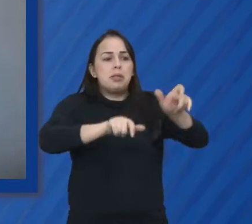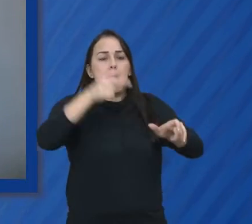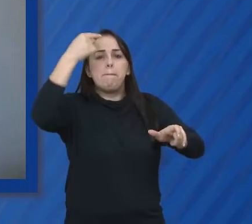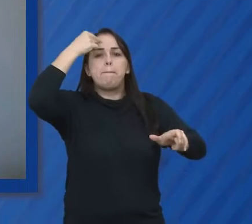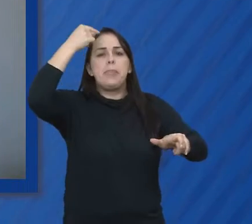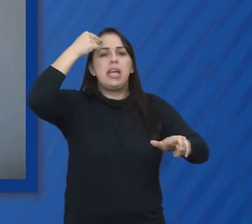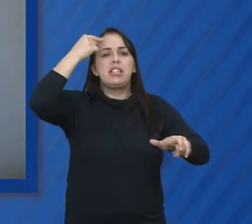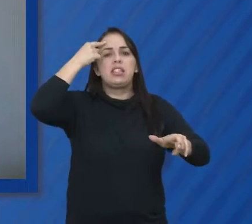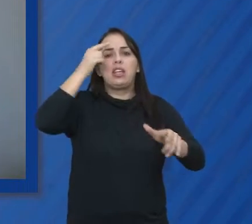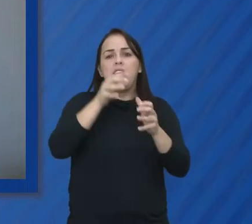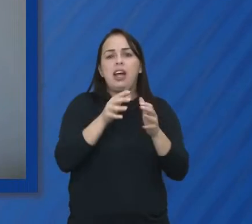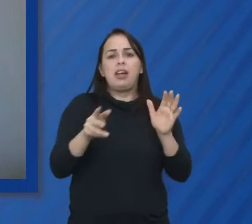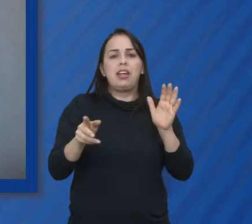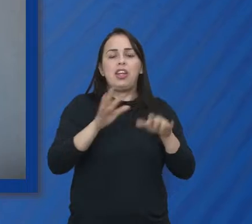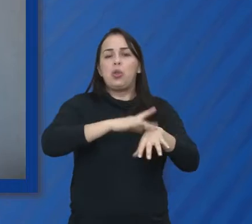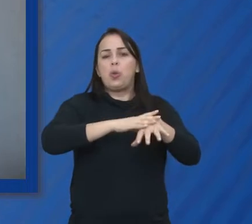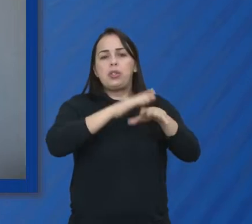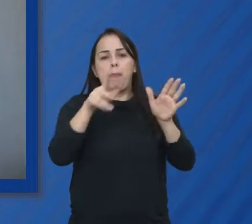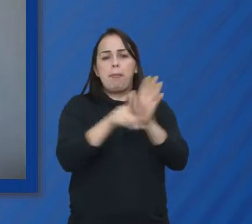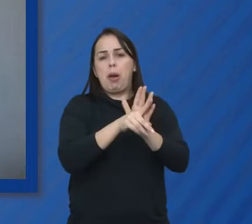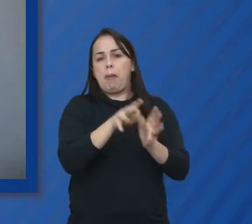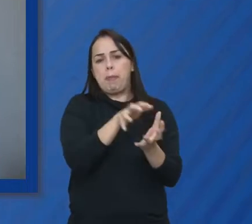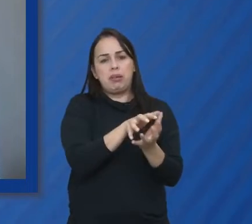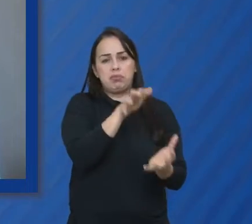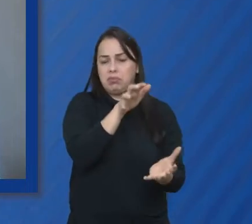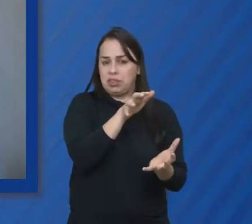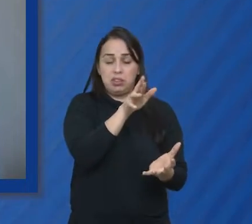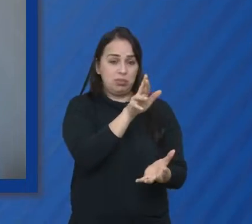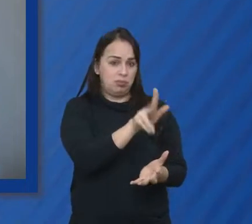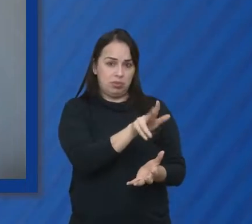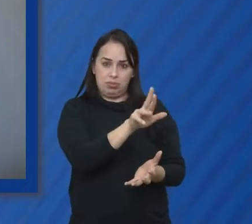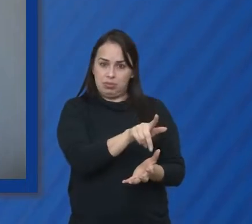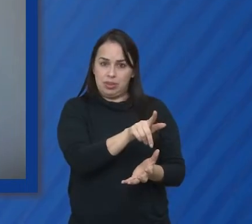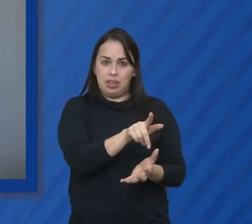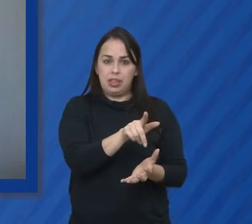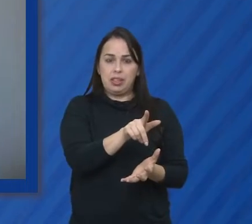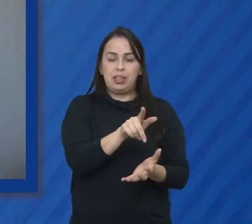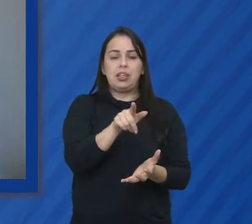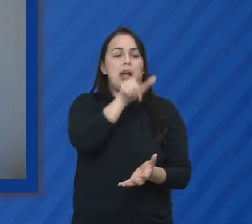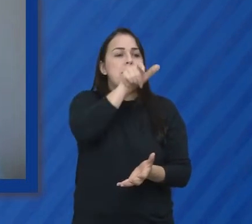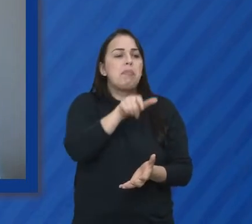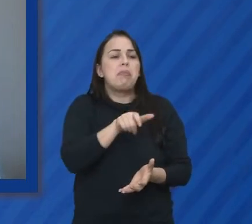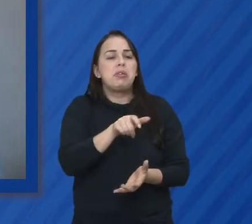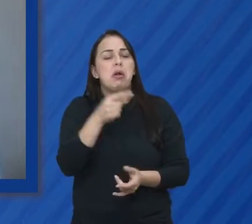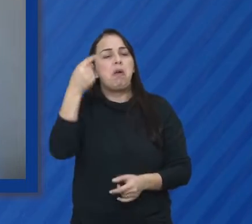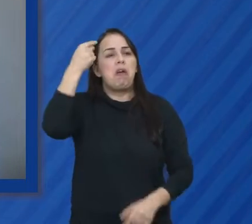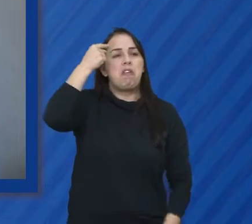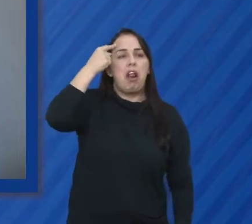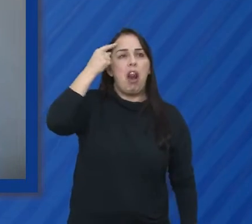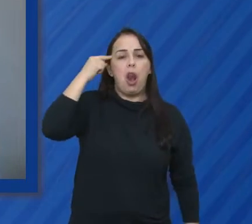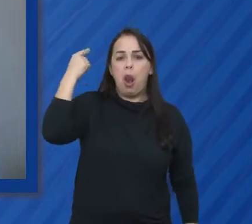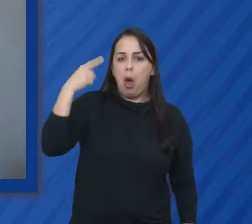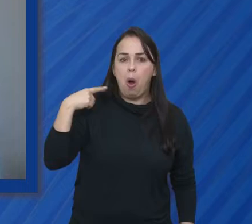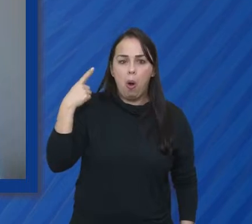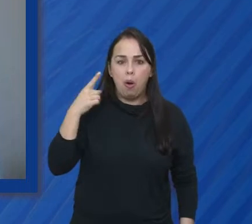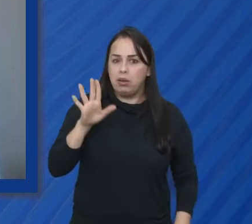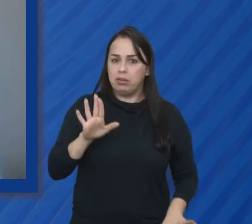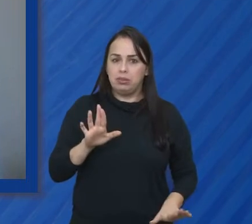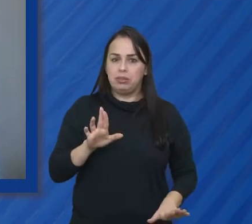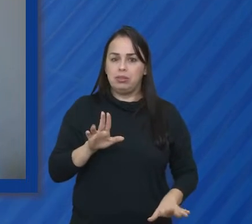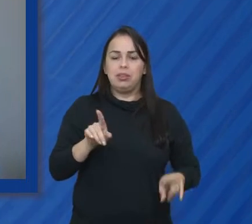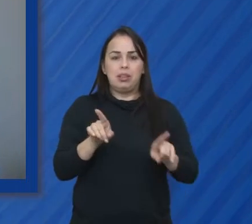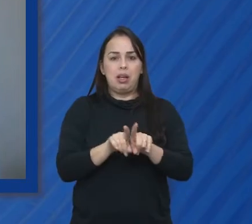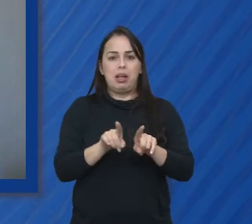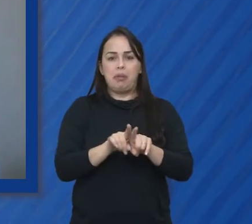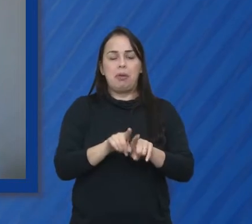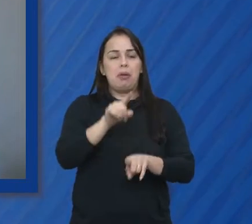primeiro estigma, né? Que a gente acha que esclerose múltipla é uma doença de idoso, né? Ou que a pessoa vai ficar louca, né?